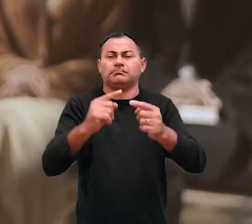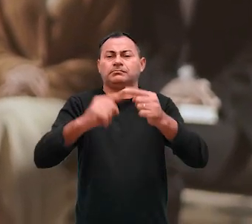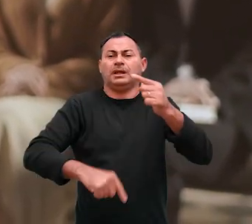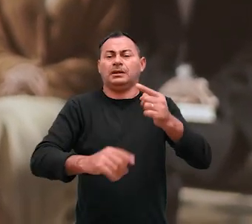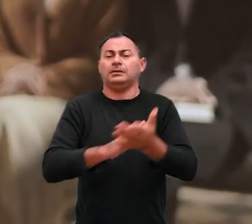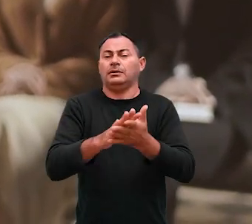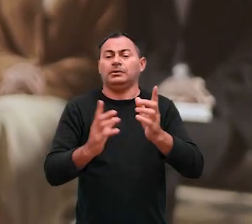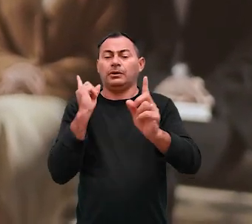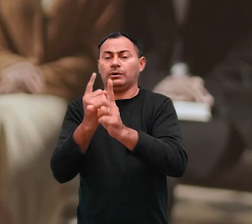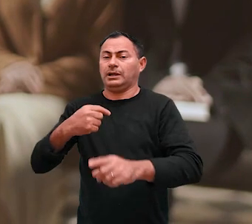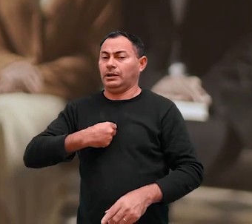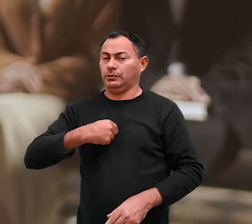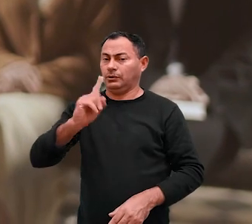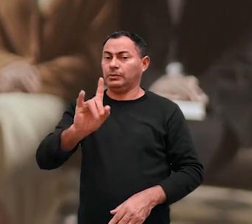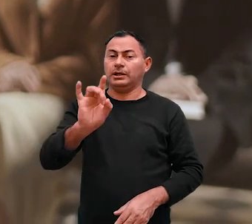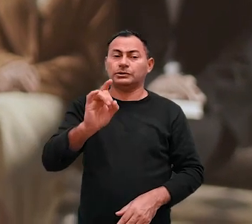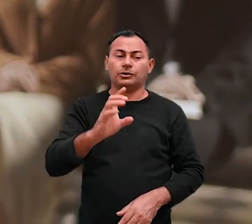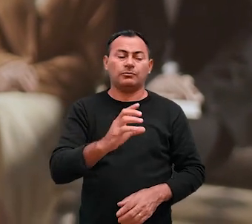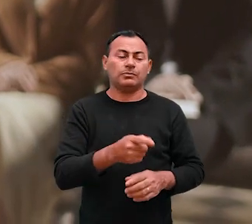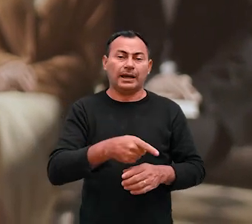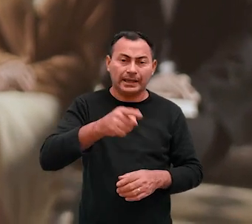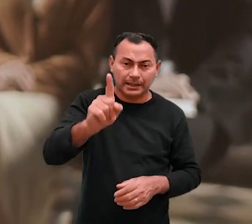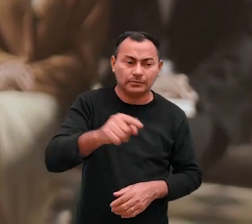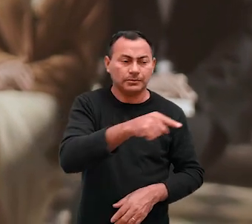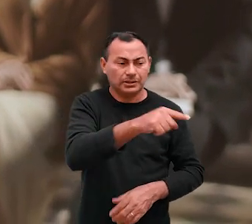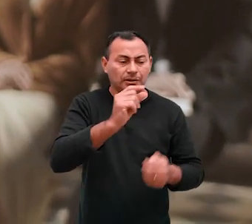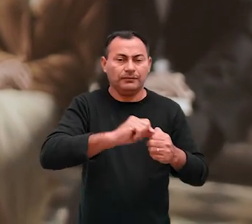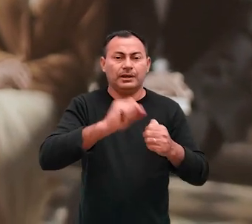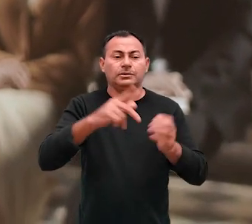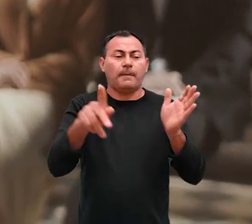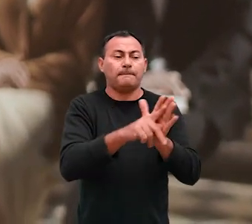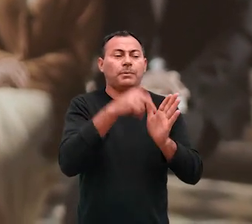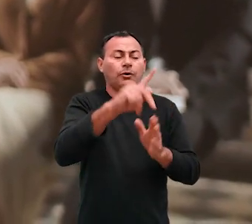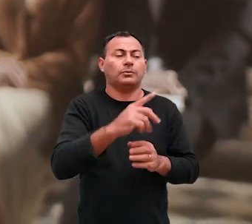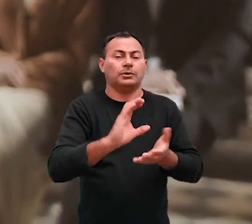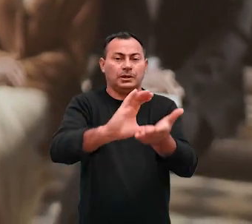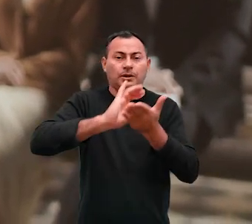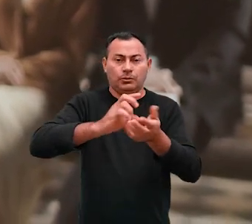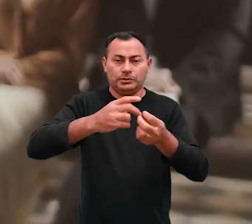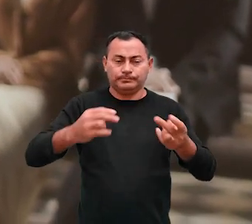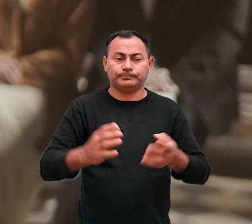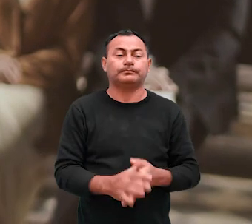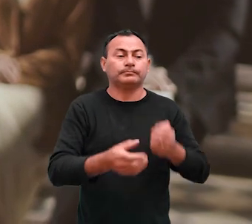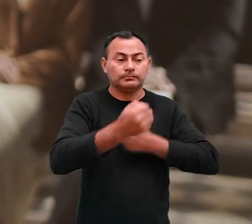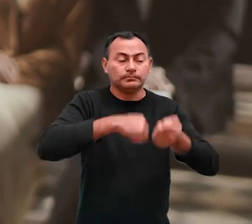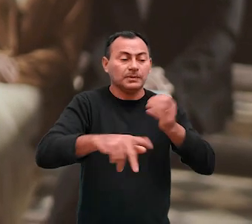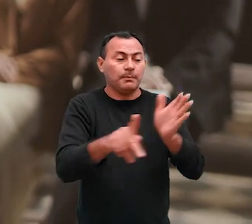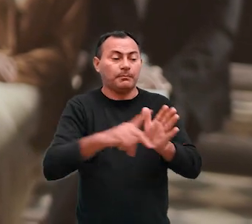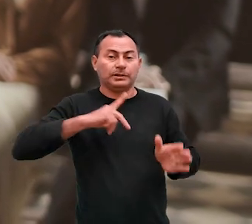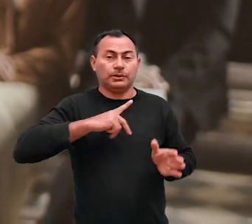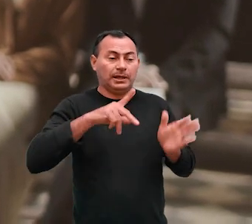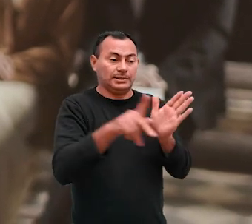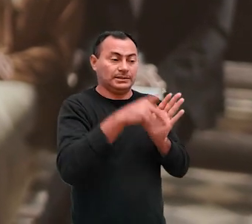com vir a mim. Era apenas uma ida, e você fez com os seus próprios recursos. Era um negócio